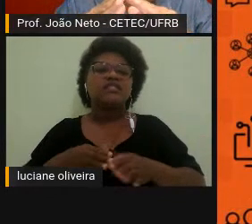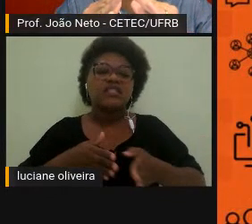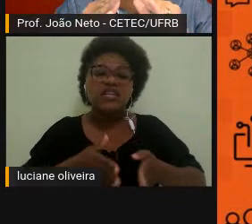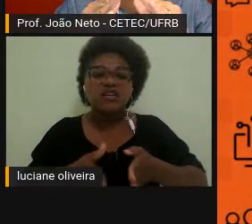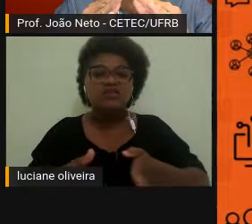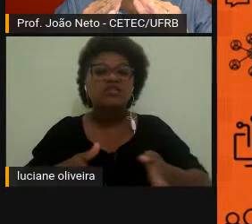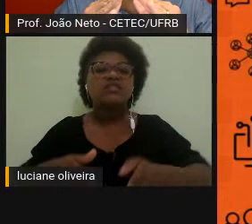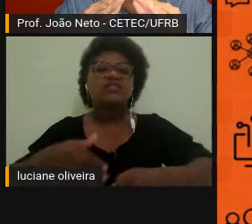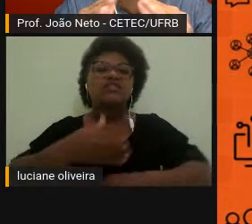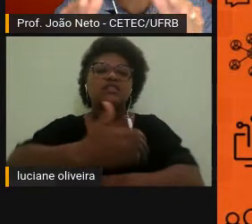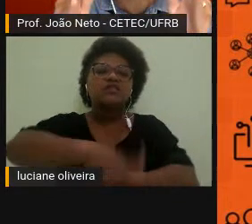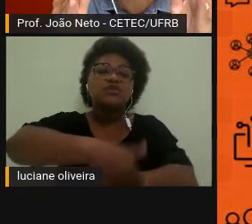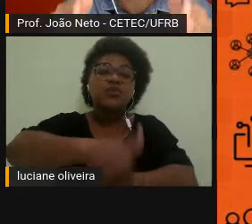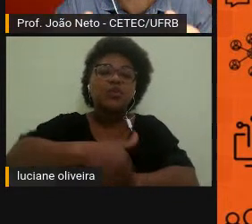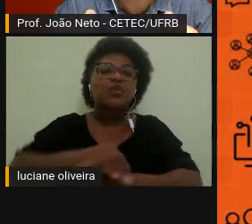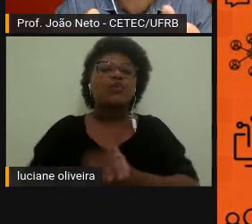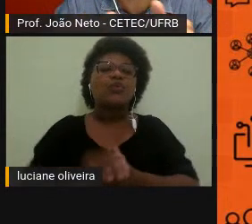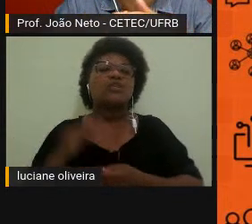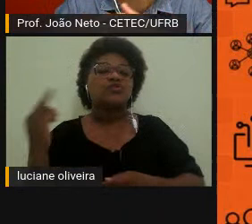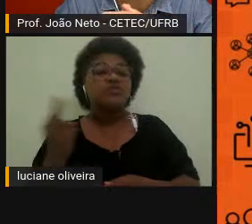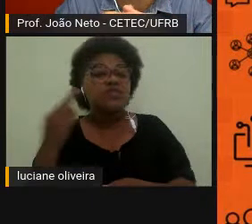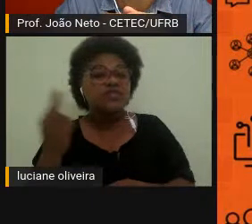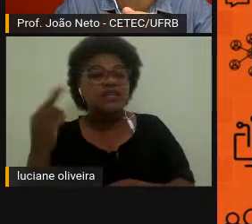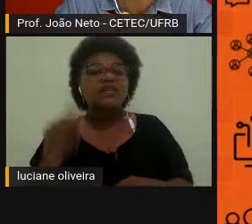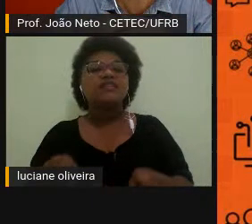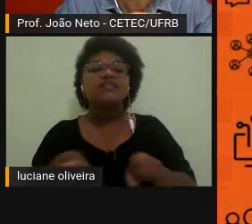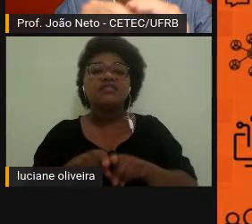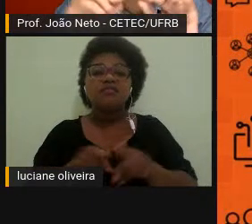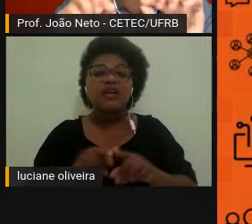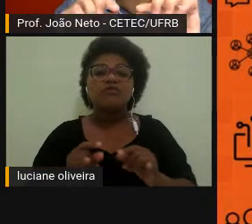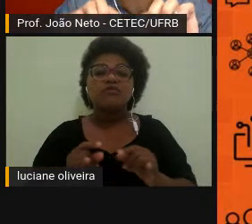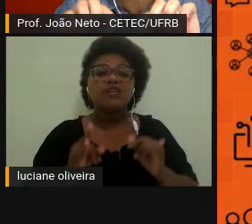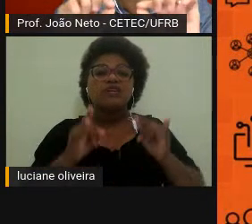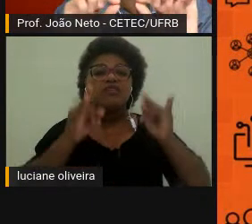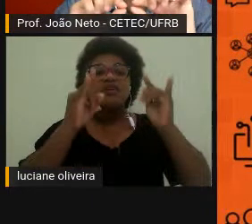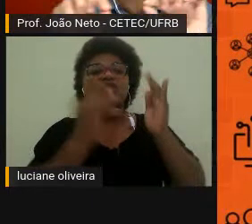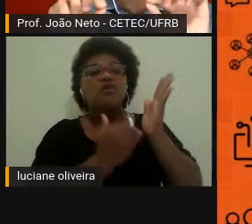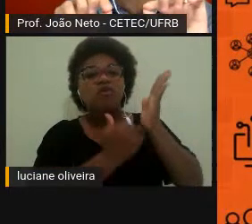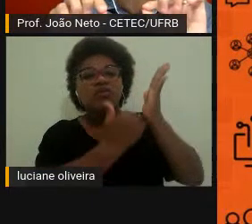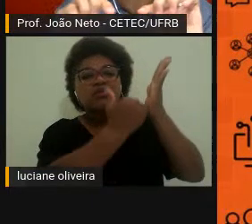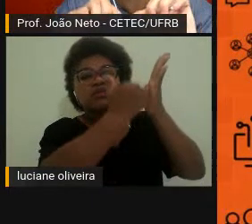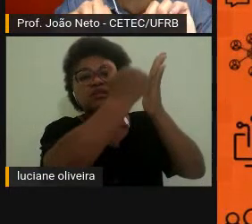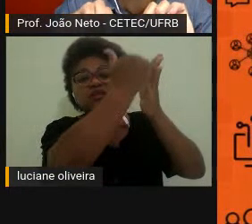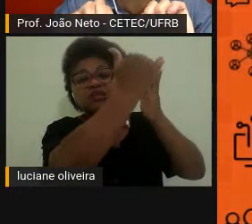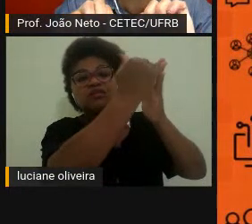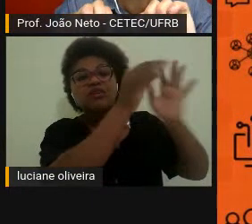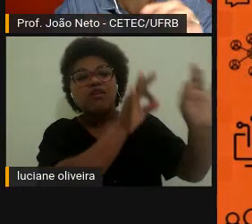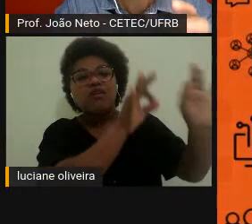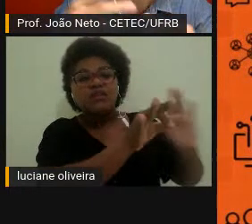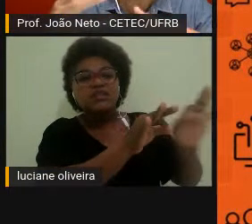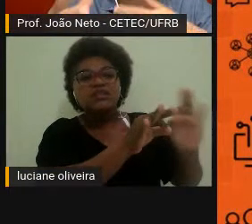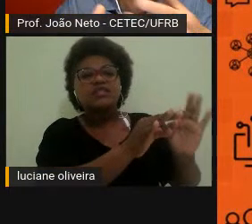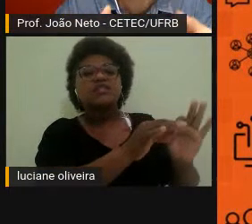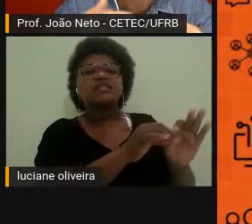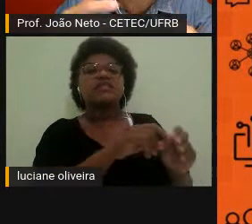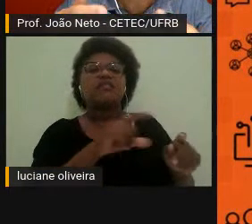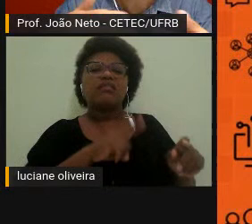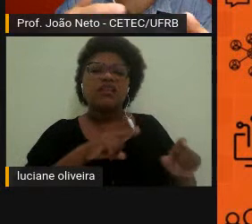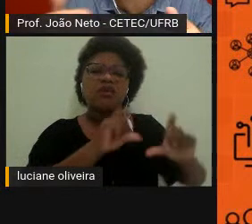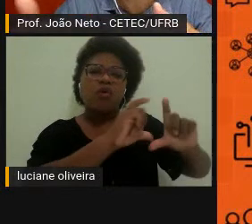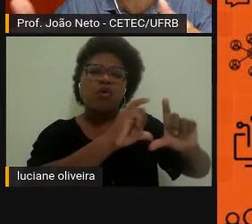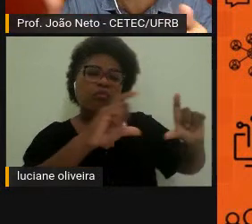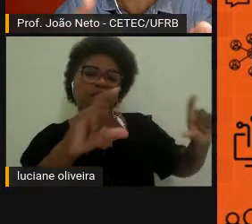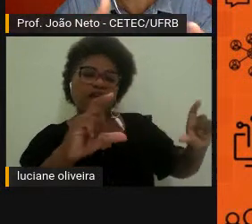é obedeçam algum determinado o padrão que tenham sem placas em Braile para pessoas